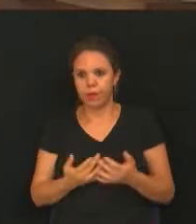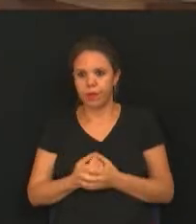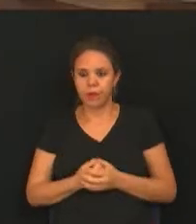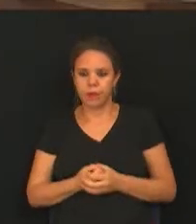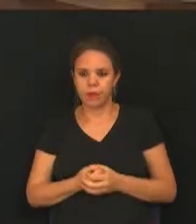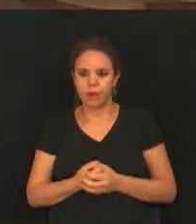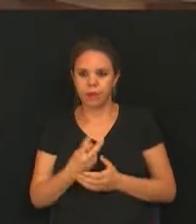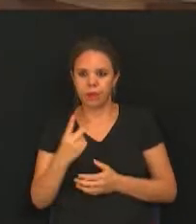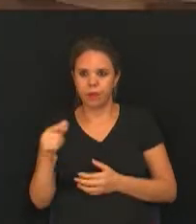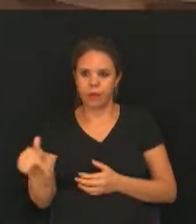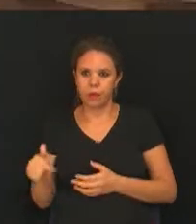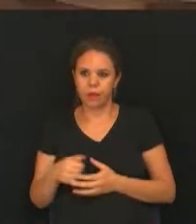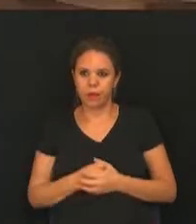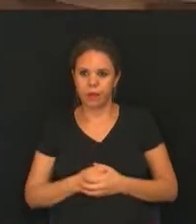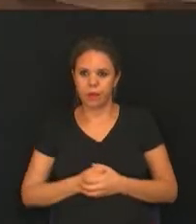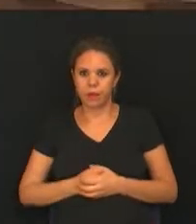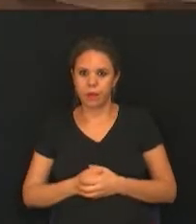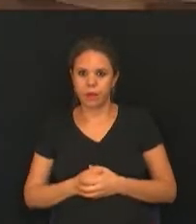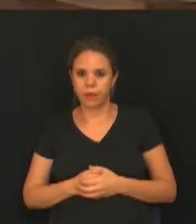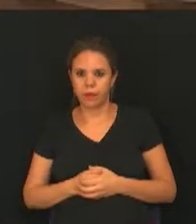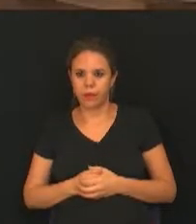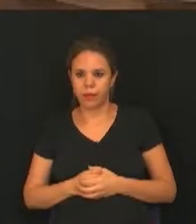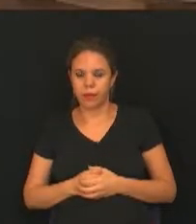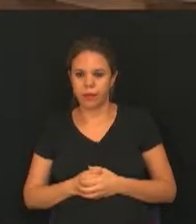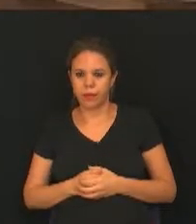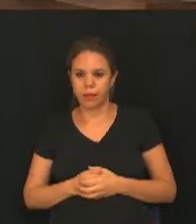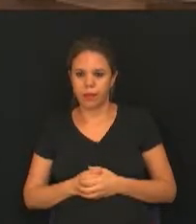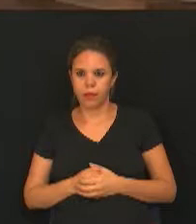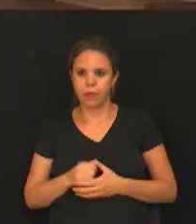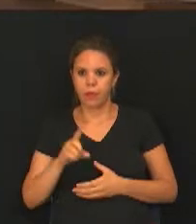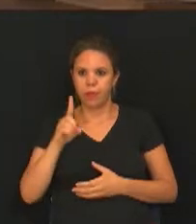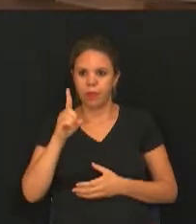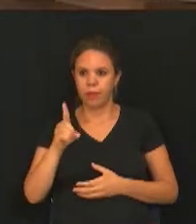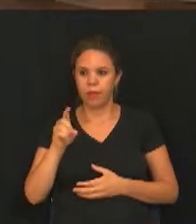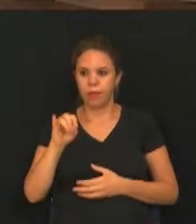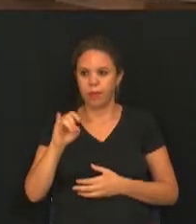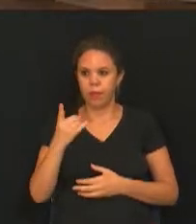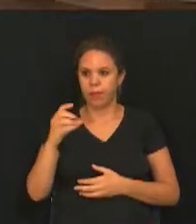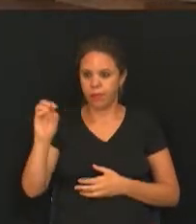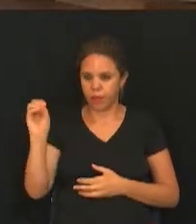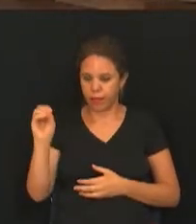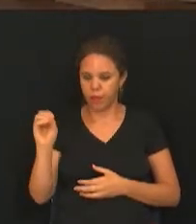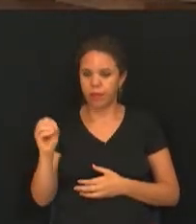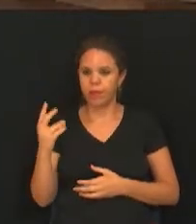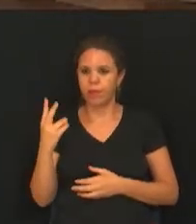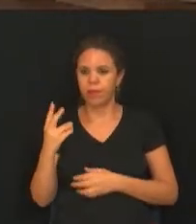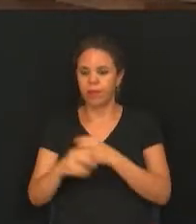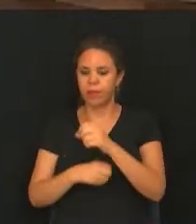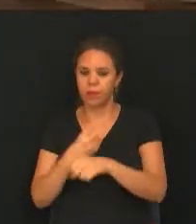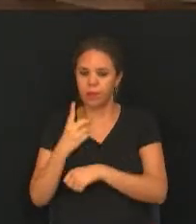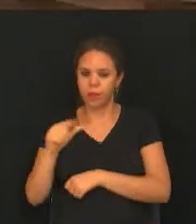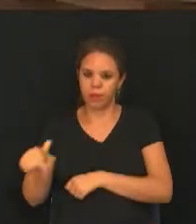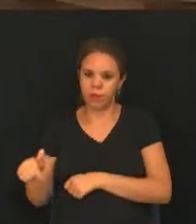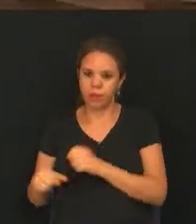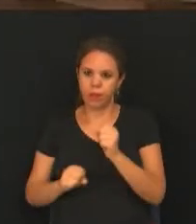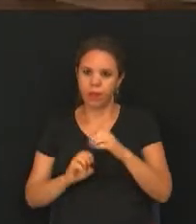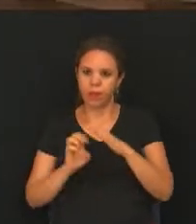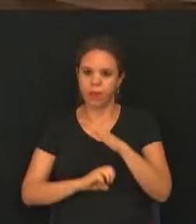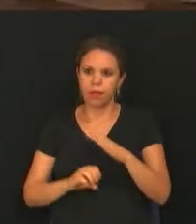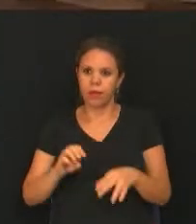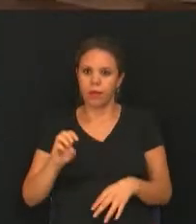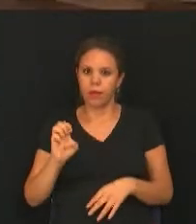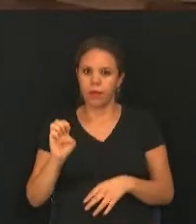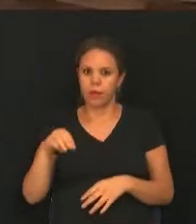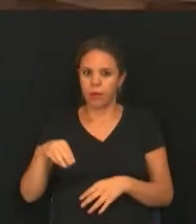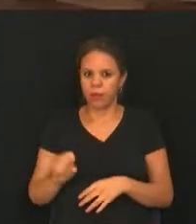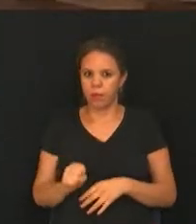2017, né? Na Autopeças Doidão, localizado na Benjamin Constant. incêndio na empresa EMS em